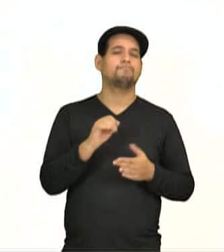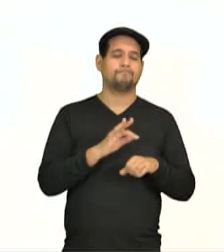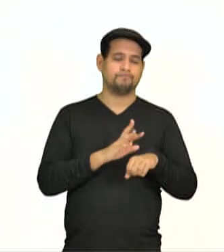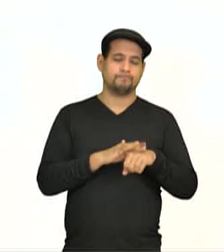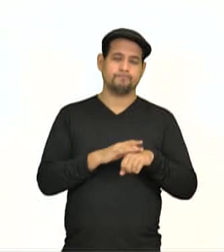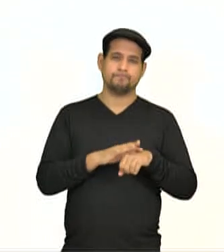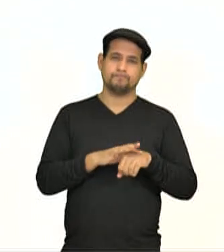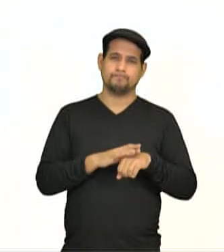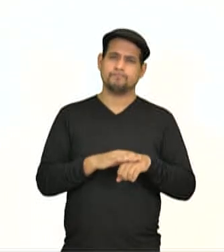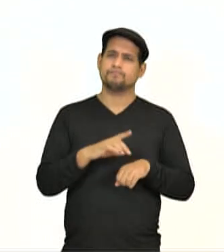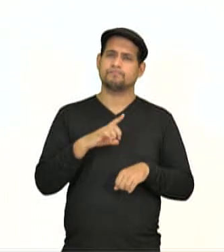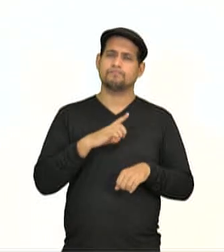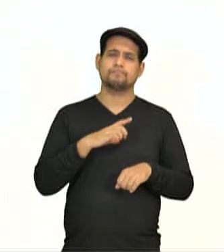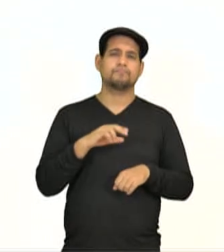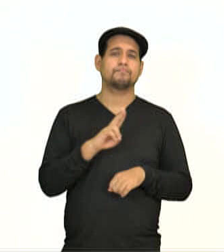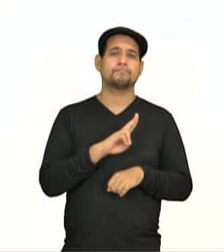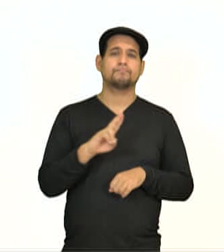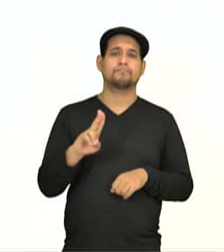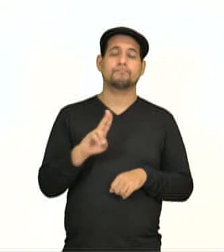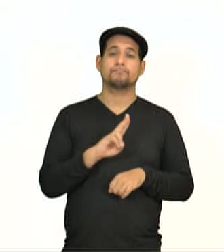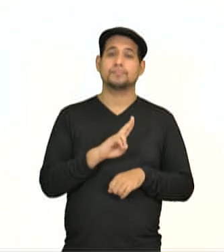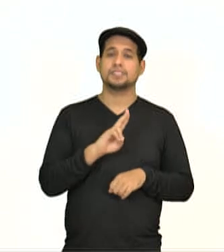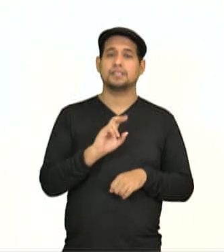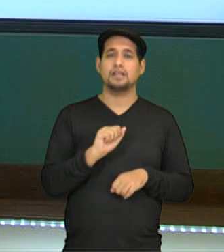doença inflamatória conhecida como